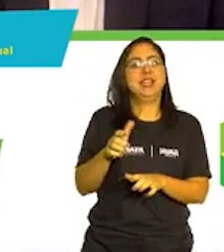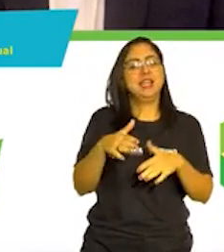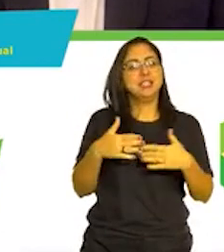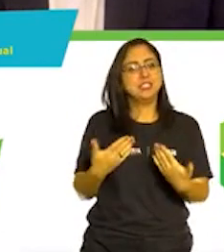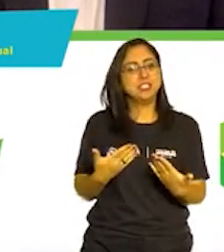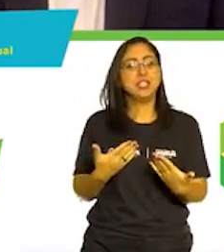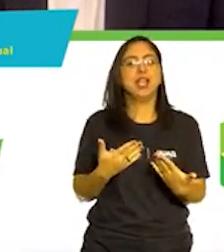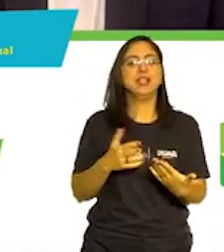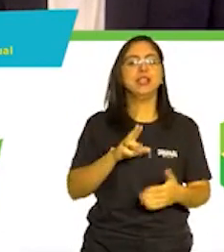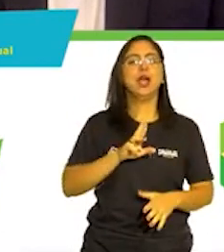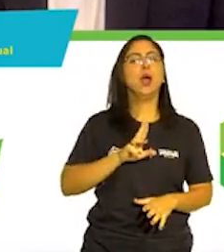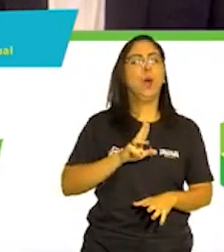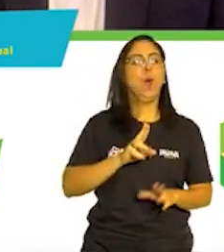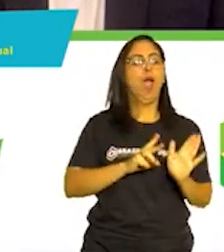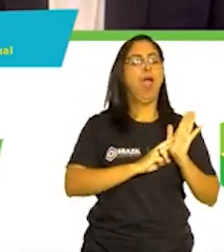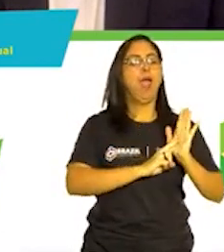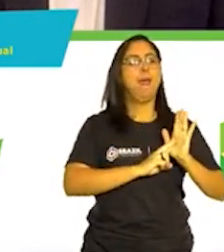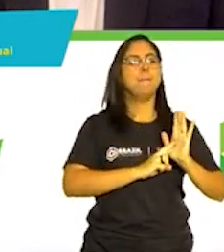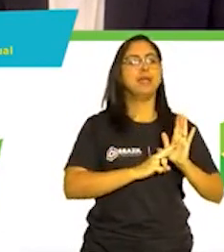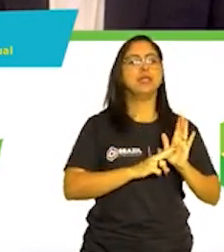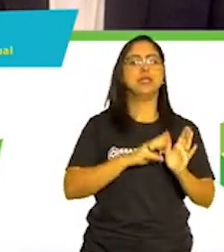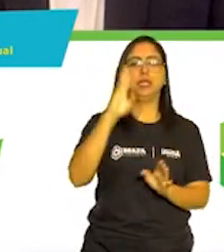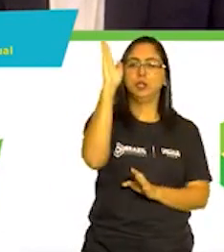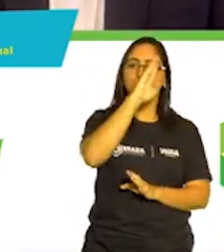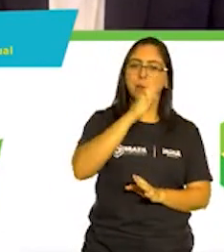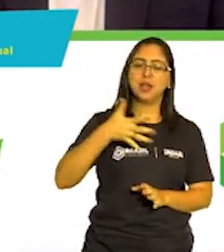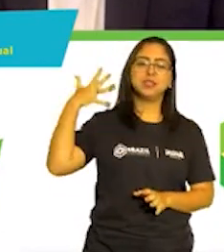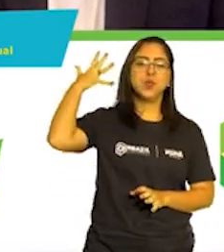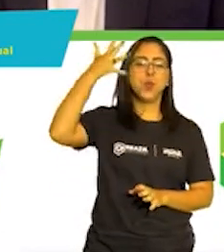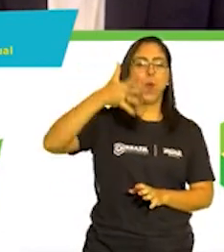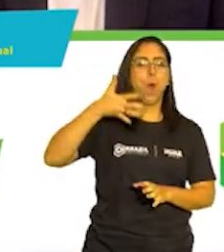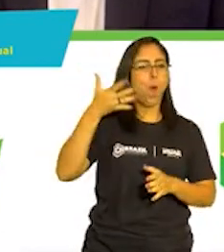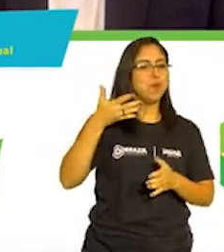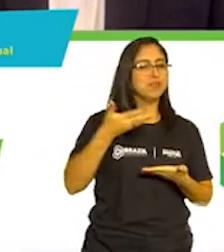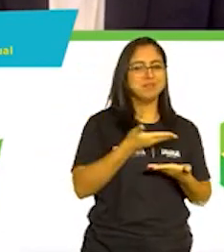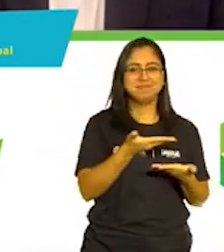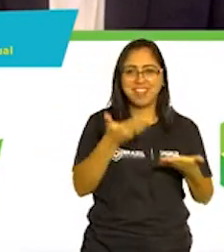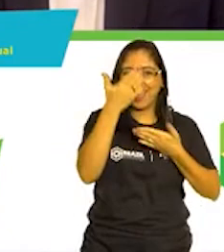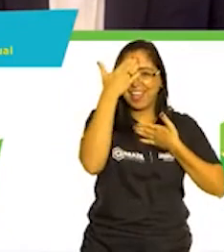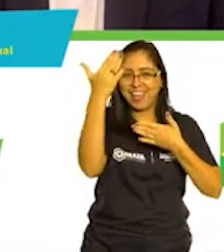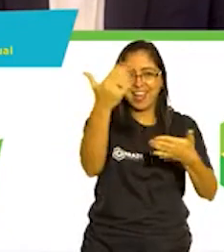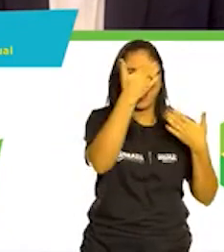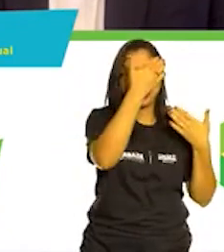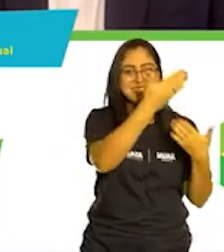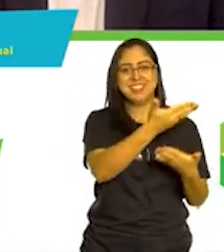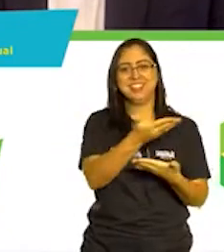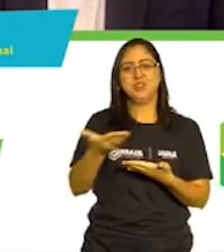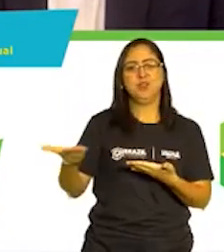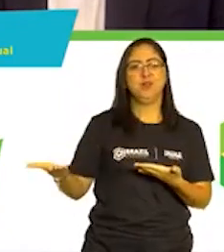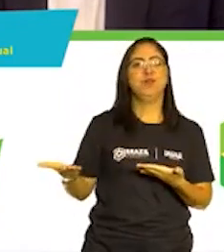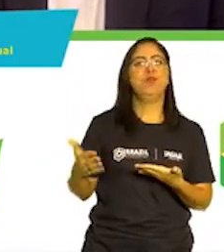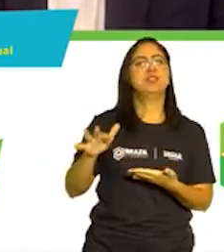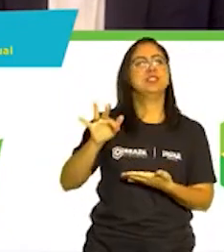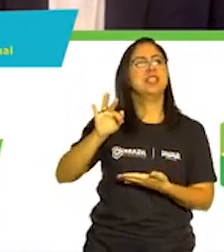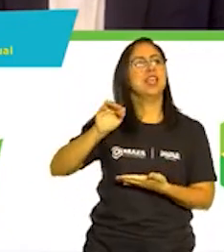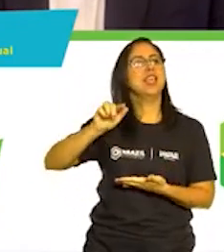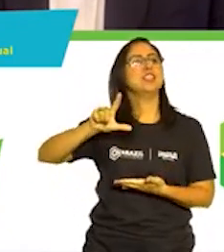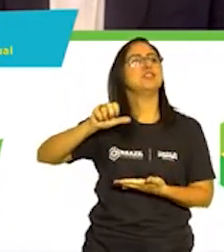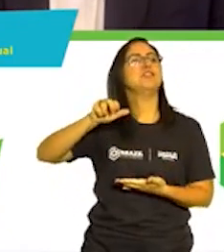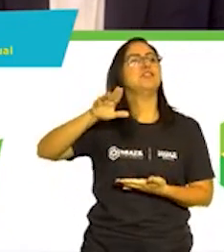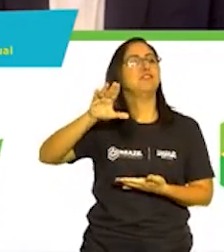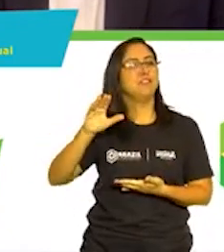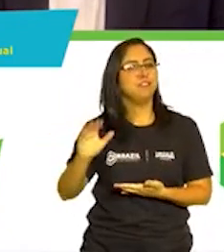Brasil Conference, eu agradeço a cada um de vocês, Mansueto Almeida, Ricardo Paes de Barros, Flávio Oliveira, Helena